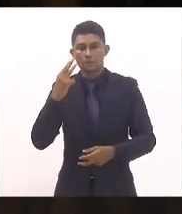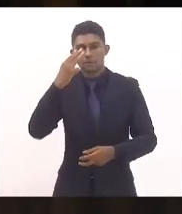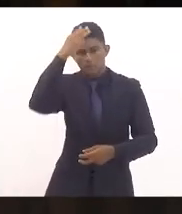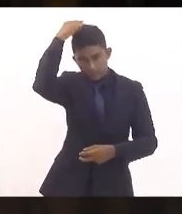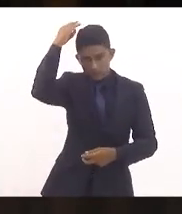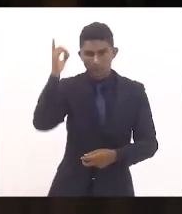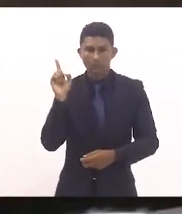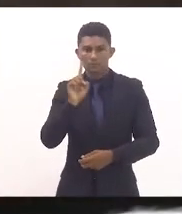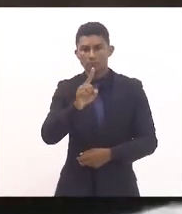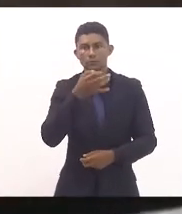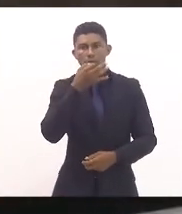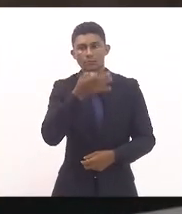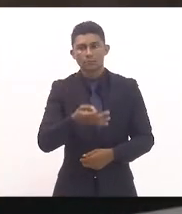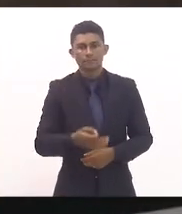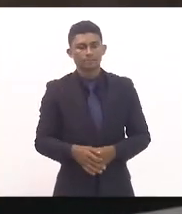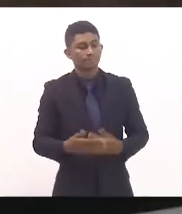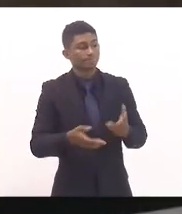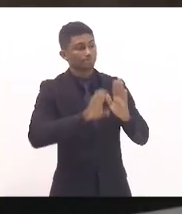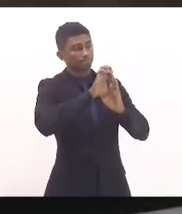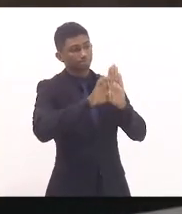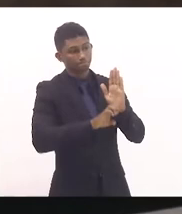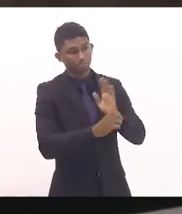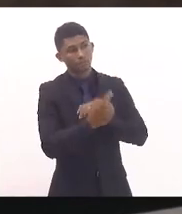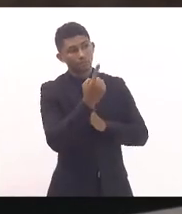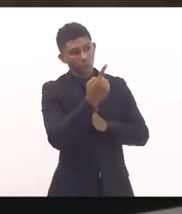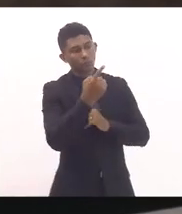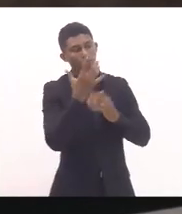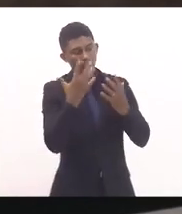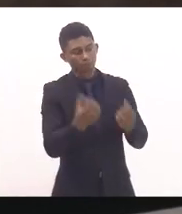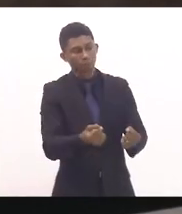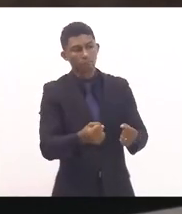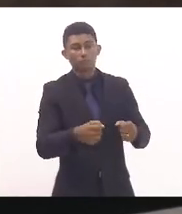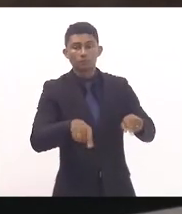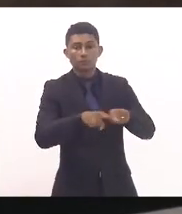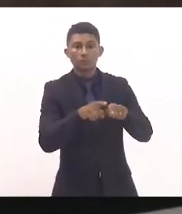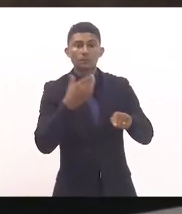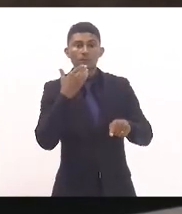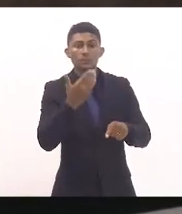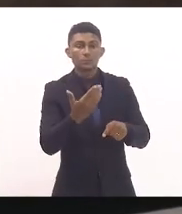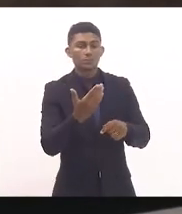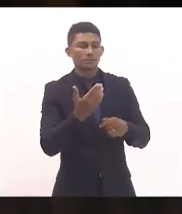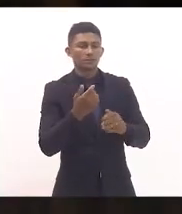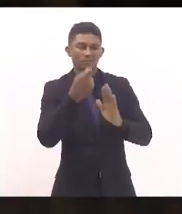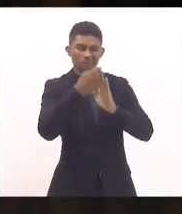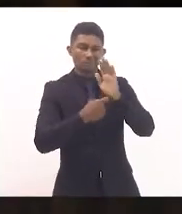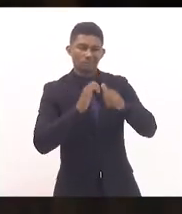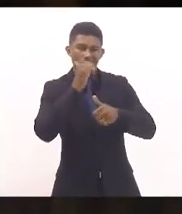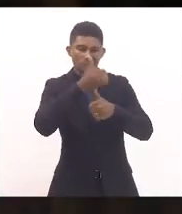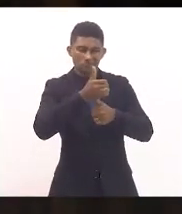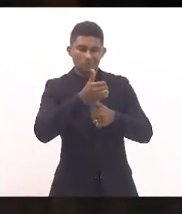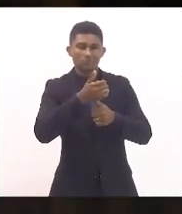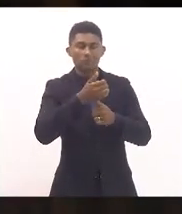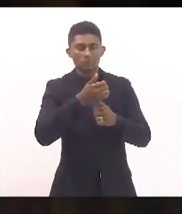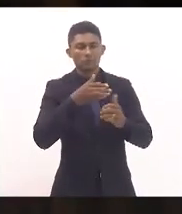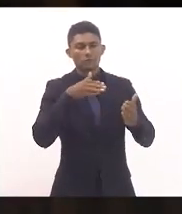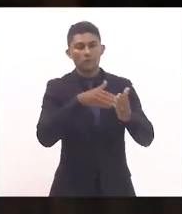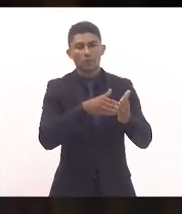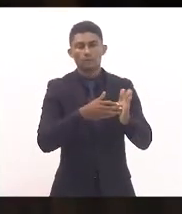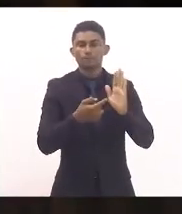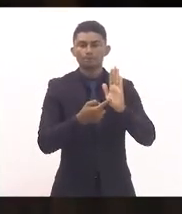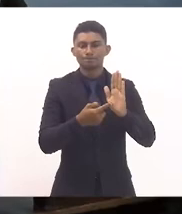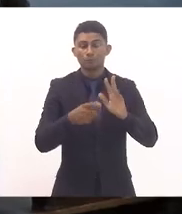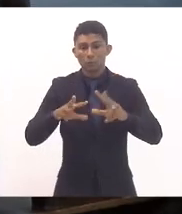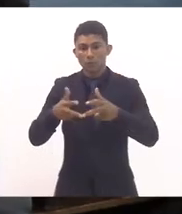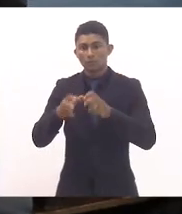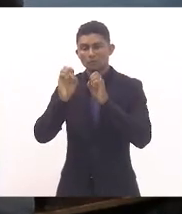Pacheco. Favorável à emenda 1, concluindo por substitutivo, pedindo forma final de redação. Pela Comissão de Educação, deputado Flávio